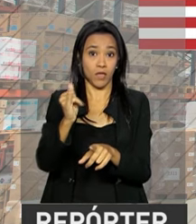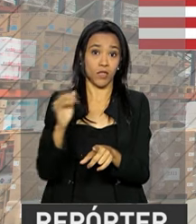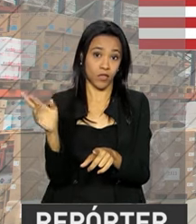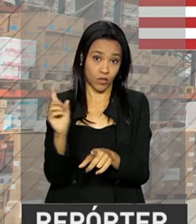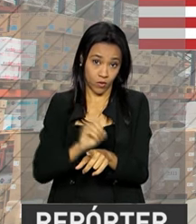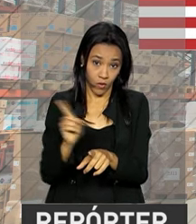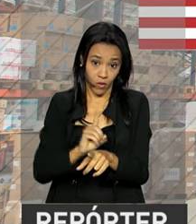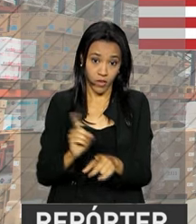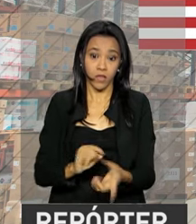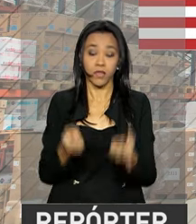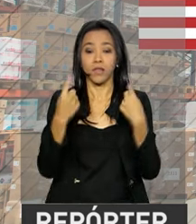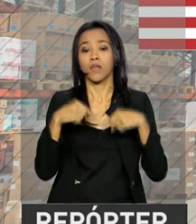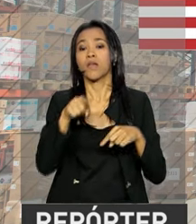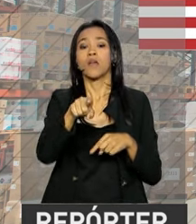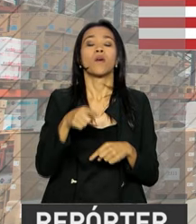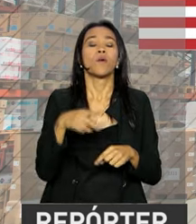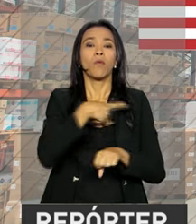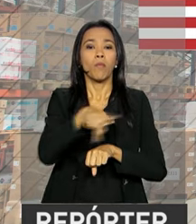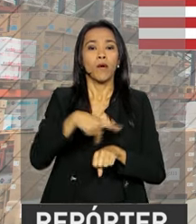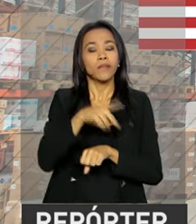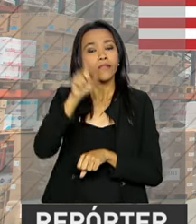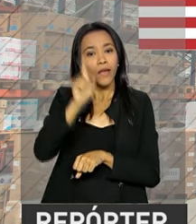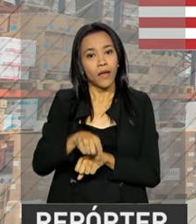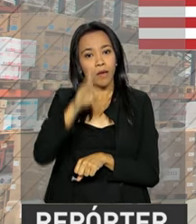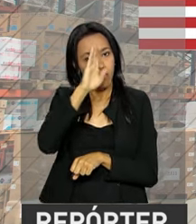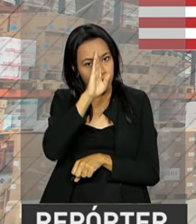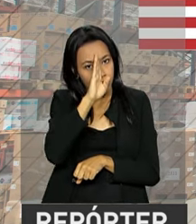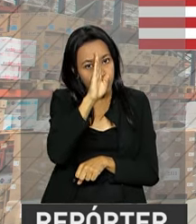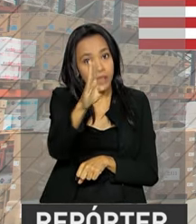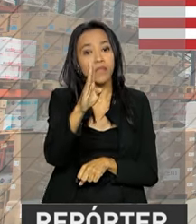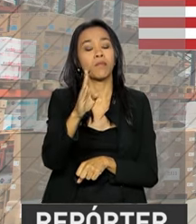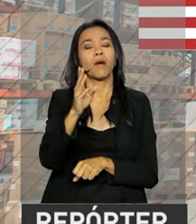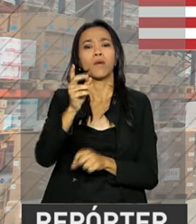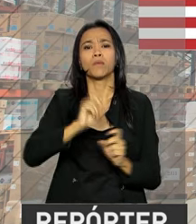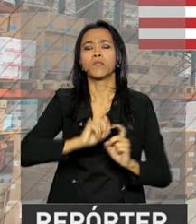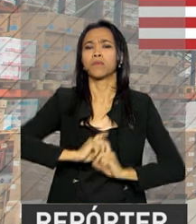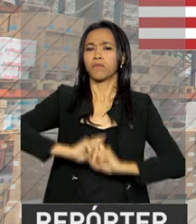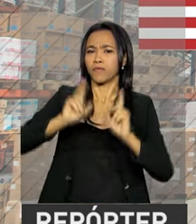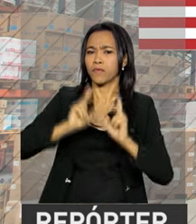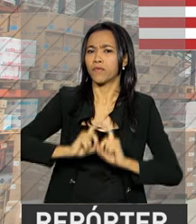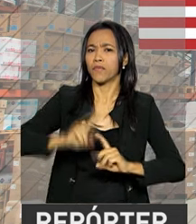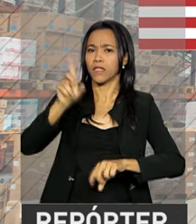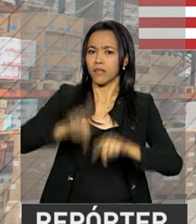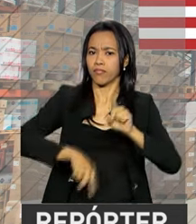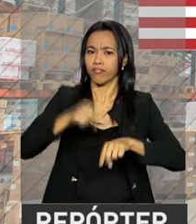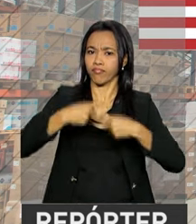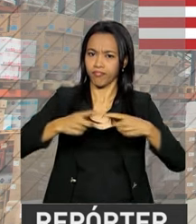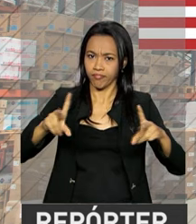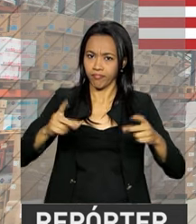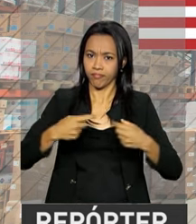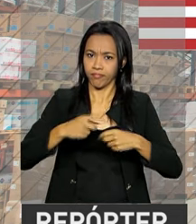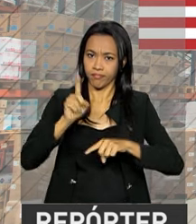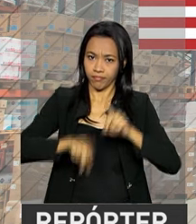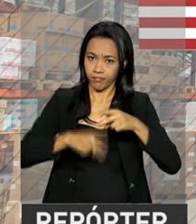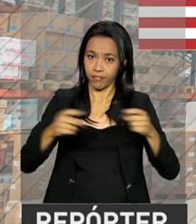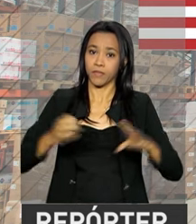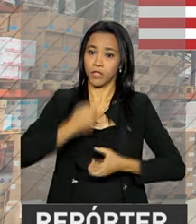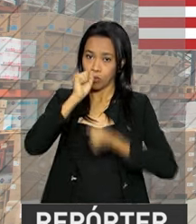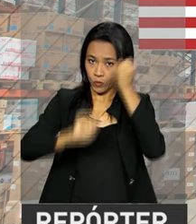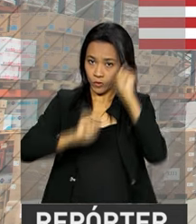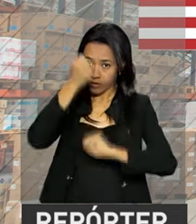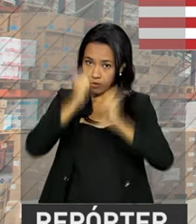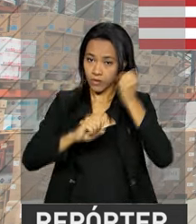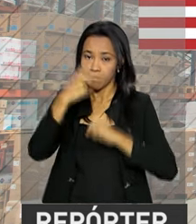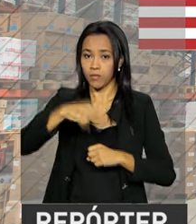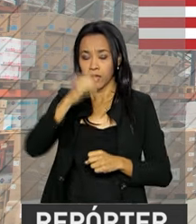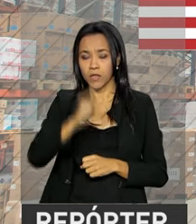2016 o país também é o principal destino de exportação de produtos industrializados do Brasil mais